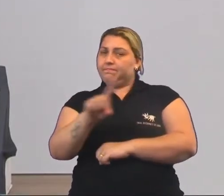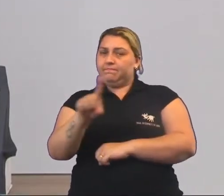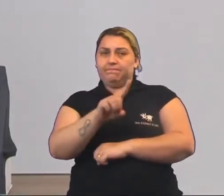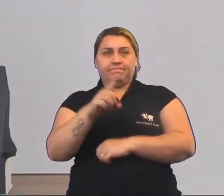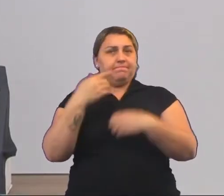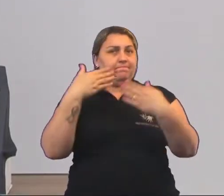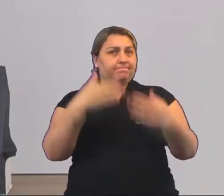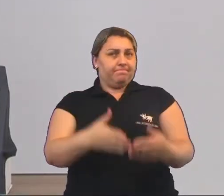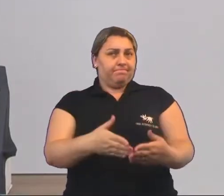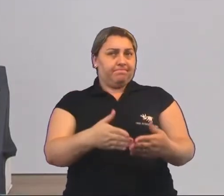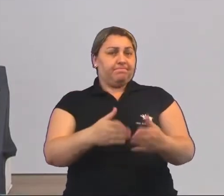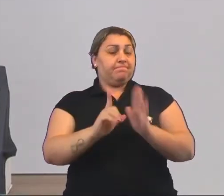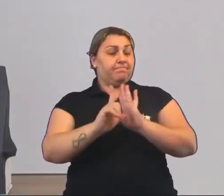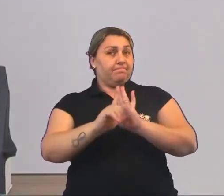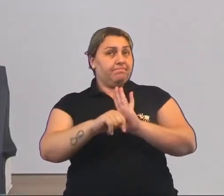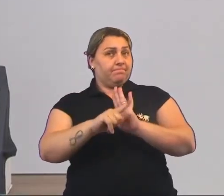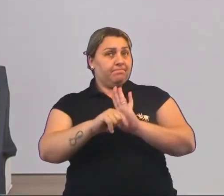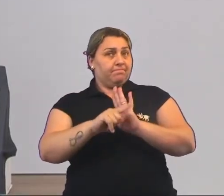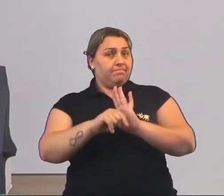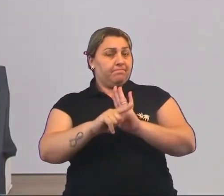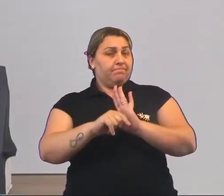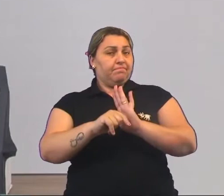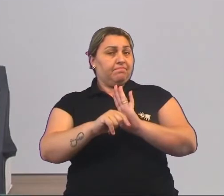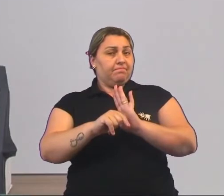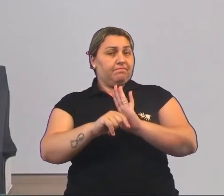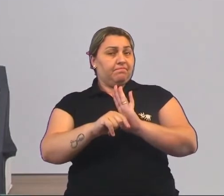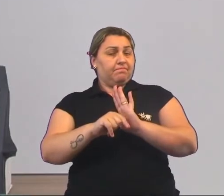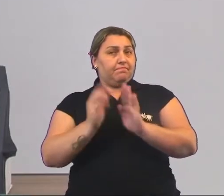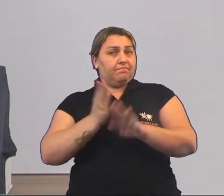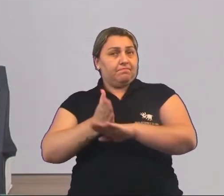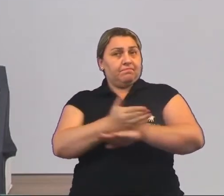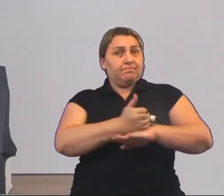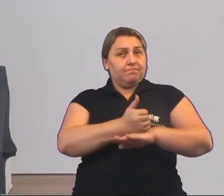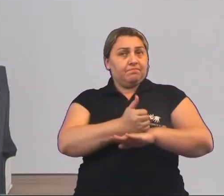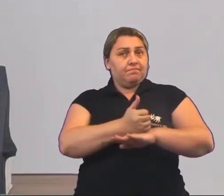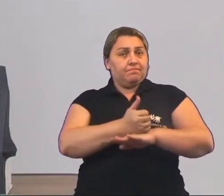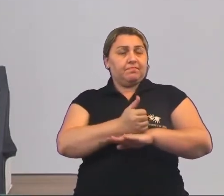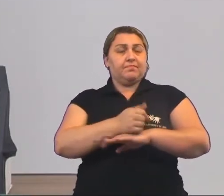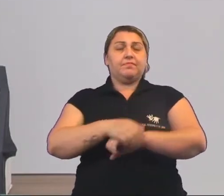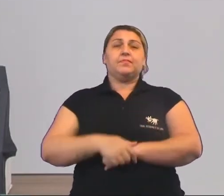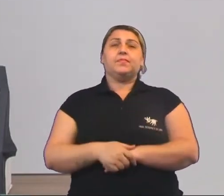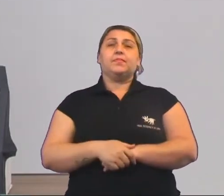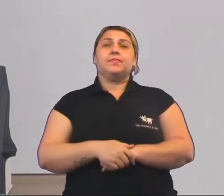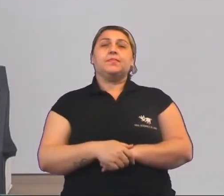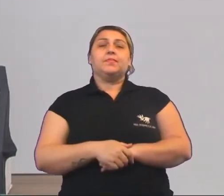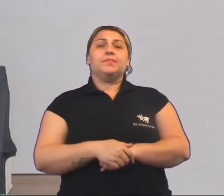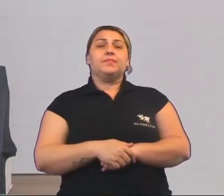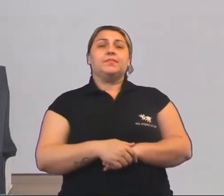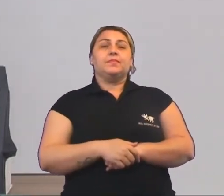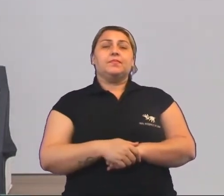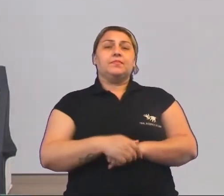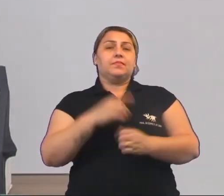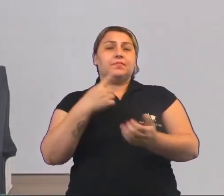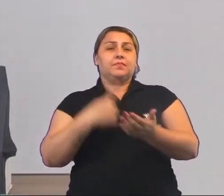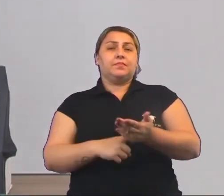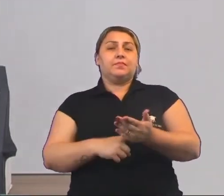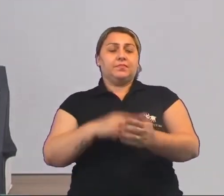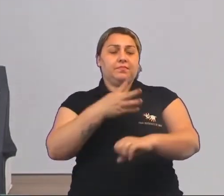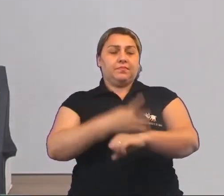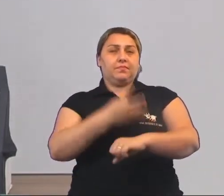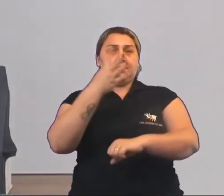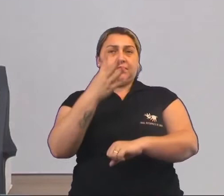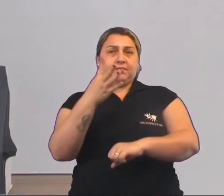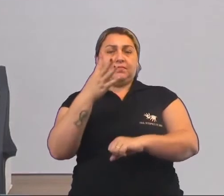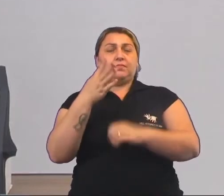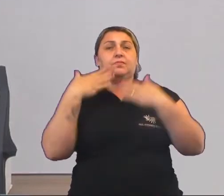não chegou, não é? Ela atrasou ou ela adiantou? Ela combinou de chegar às 16, combinou 16 horas